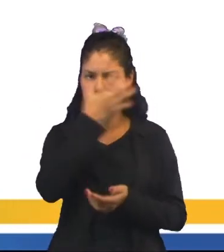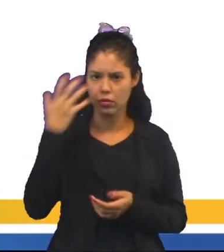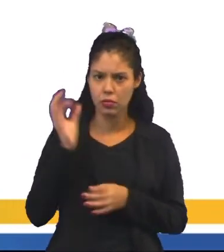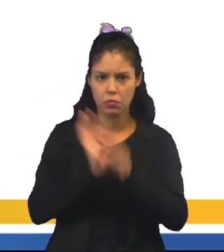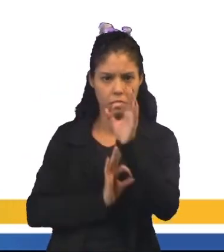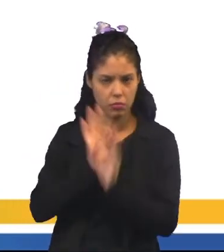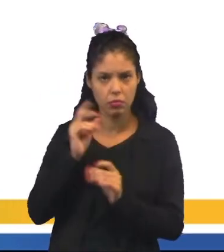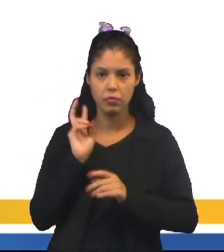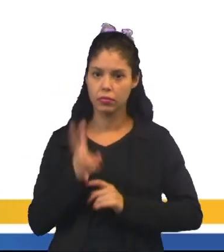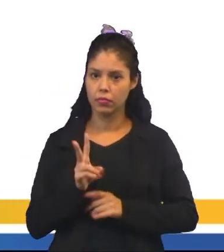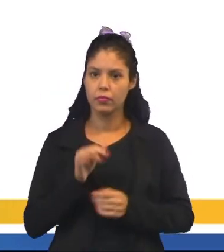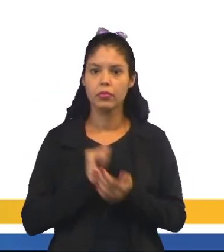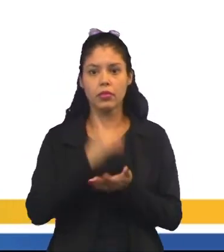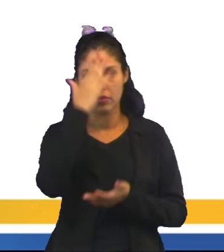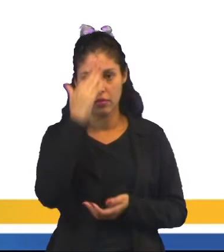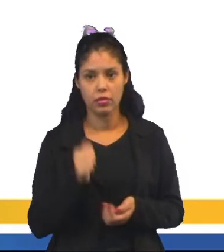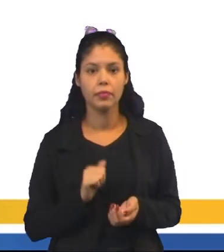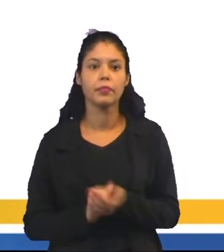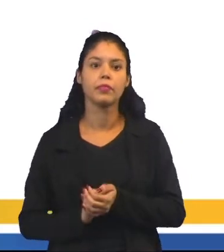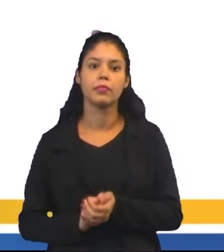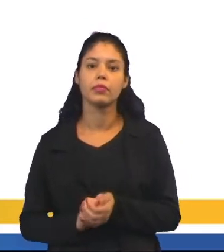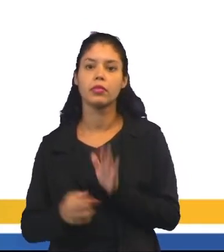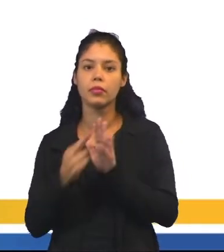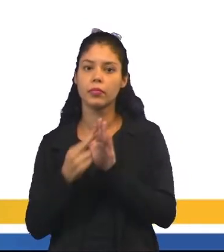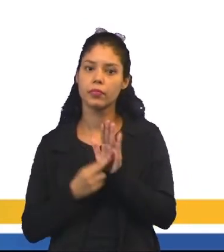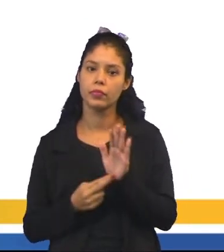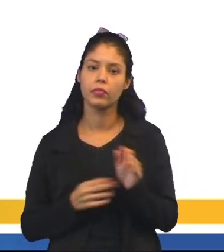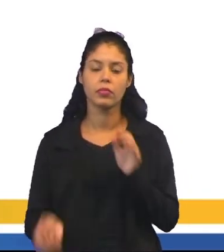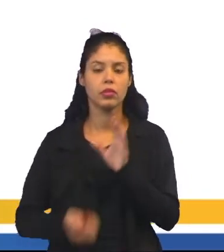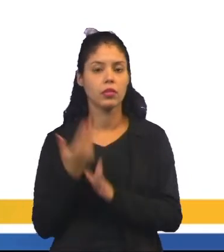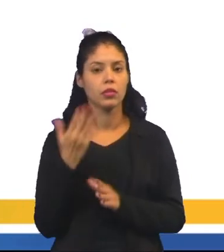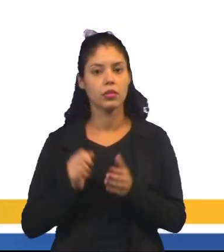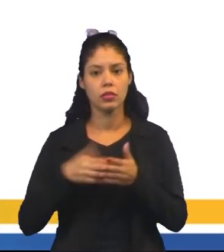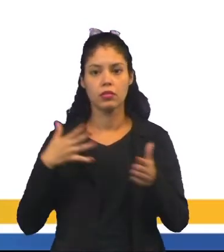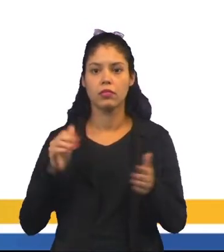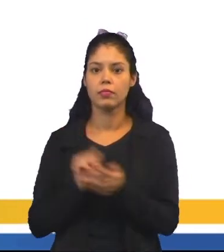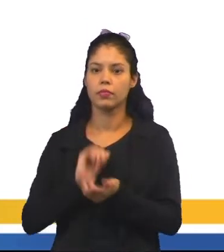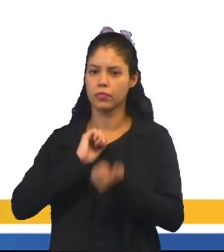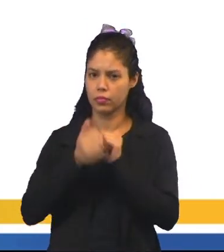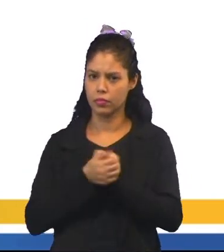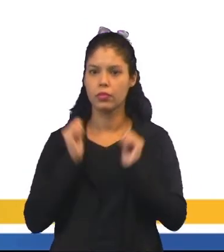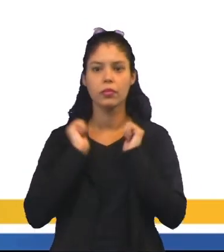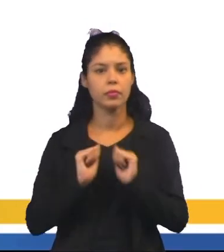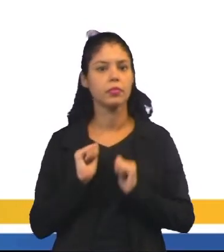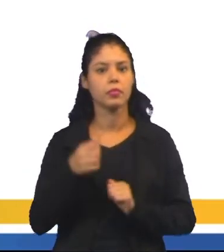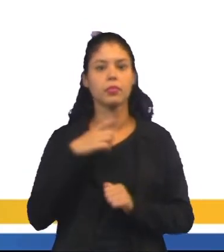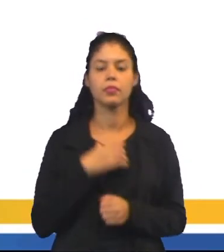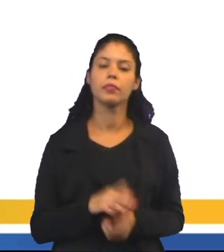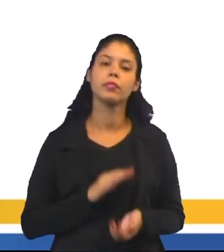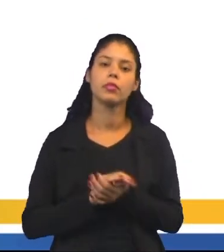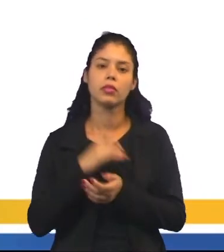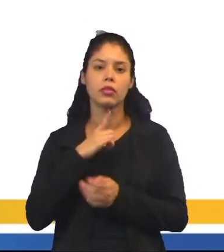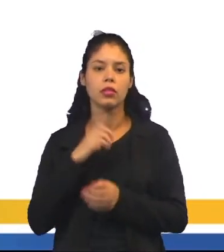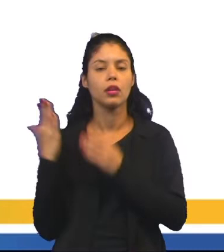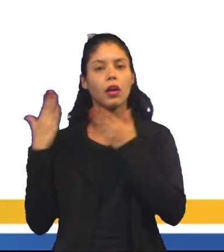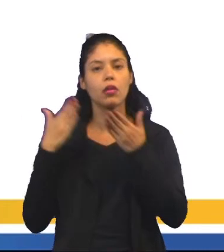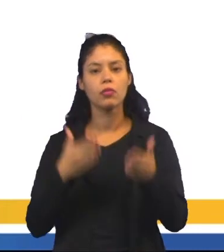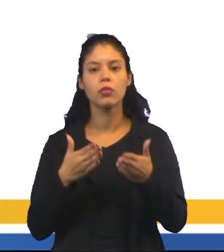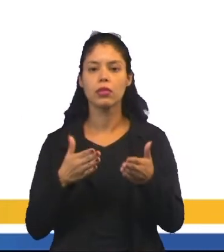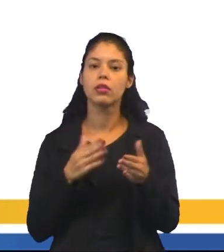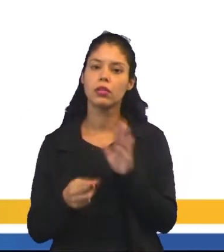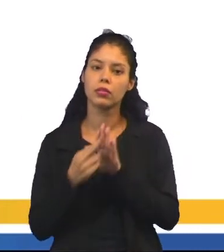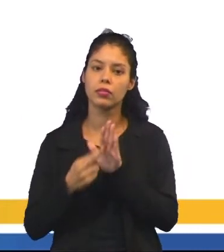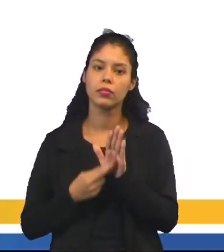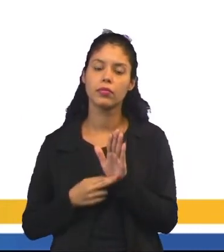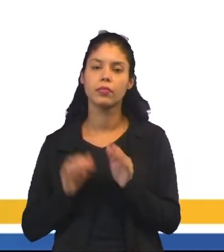caráter organizacional dos mesmos. Sabendo que as regras foram criadas e muitas vezes são adaptadas, pode-se afirmar que o objetivo das